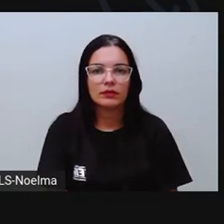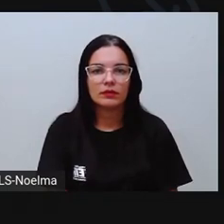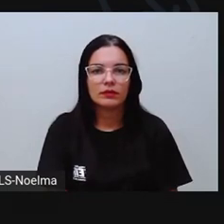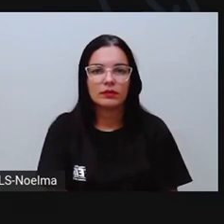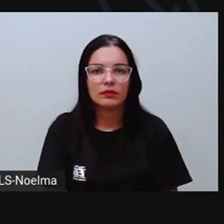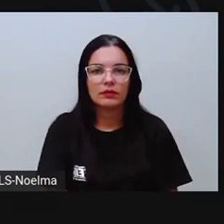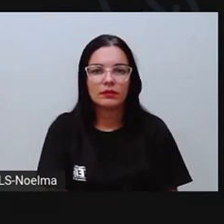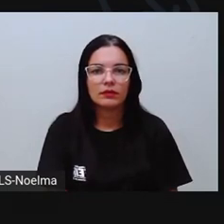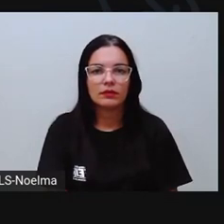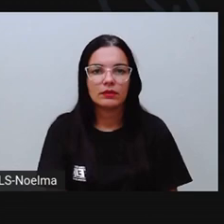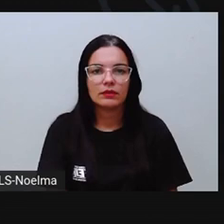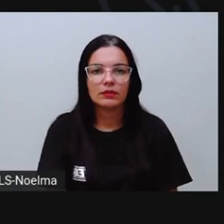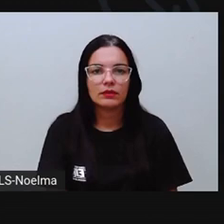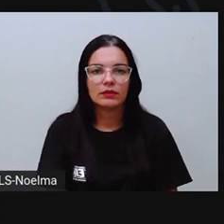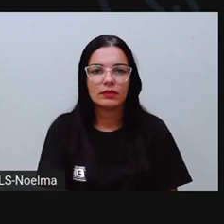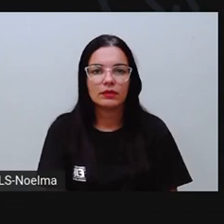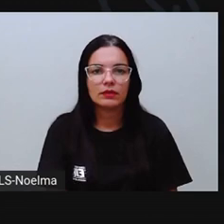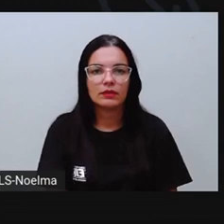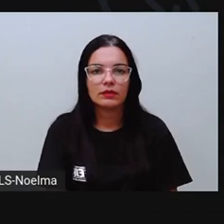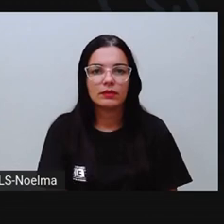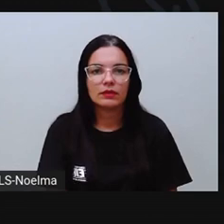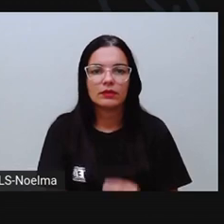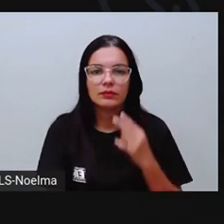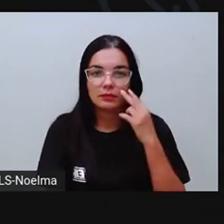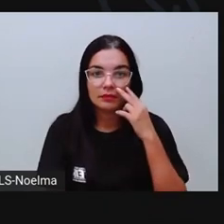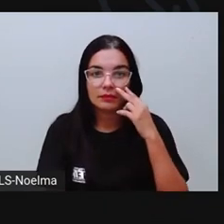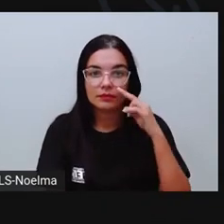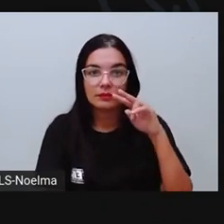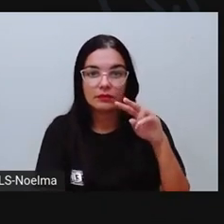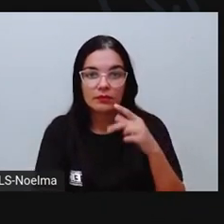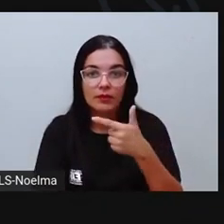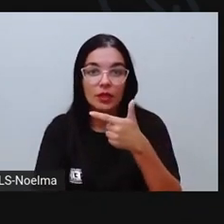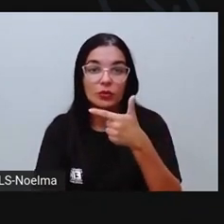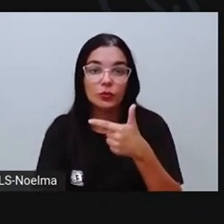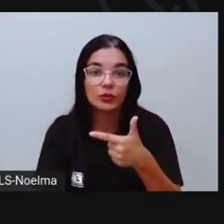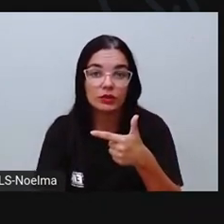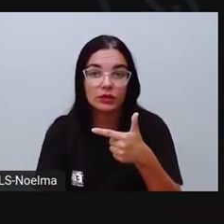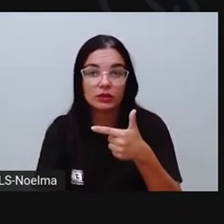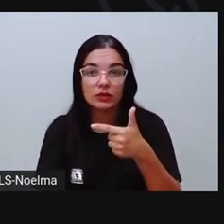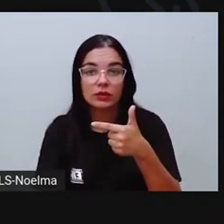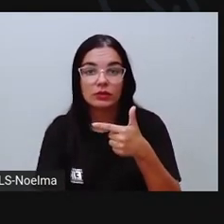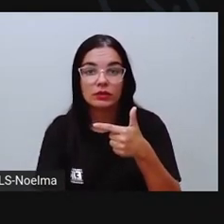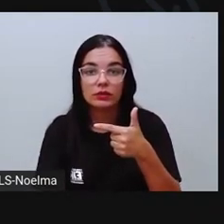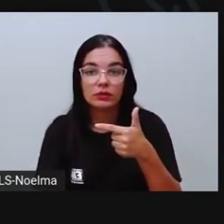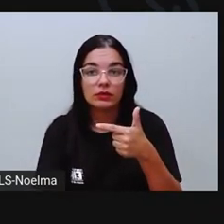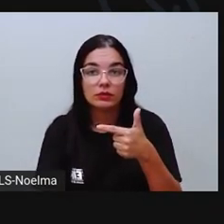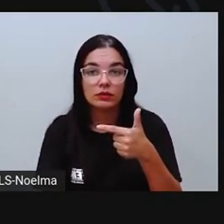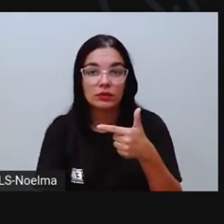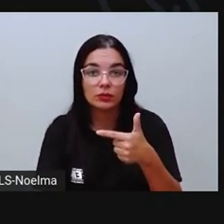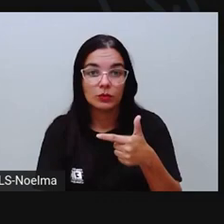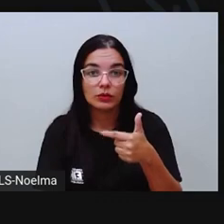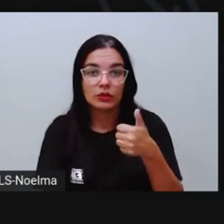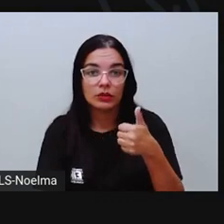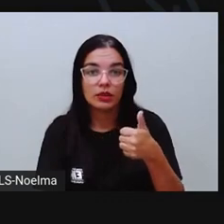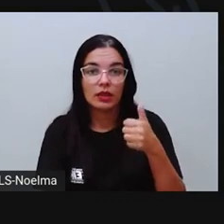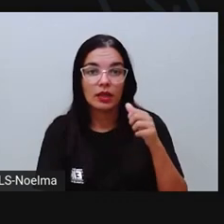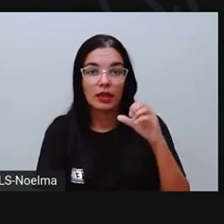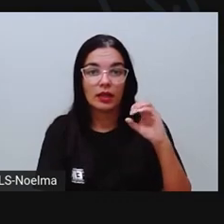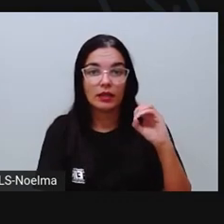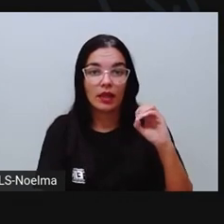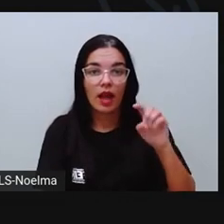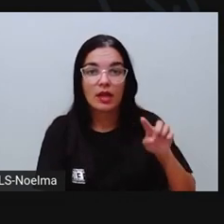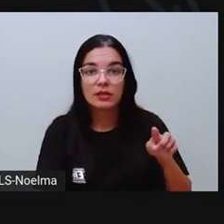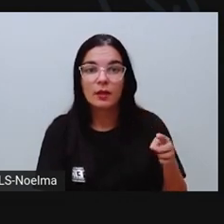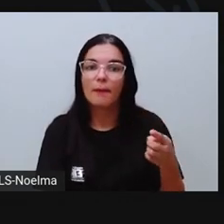ó. 1, 2, 3, pontinho vem para cá. Que número é esse? Ó, 210 mil. Ou eu